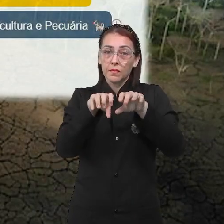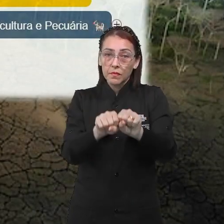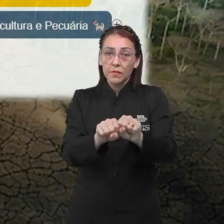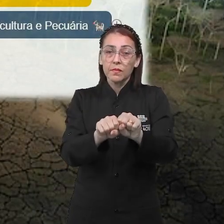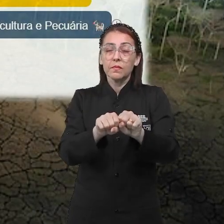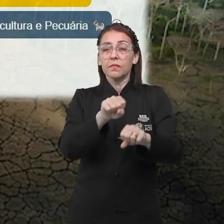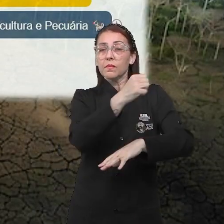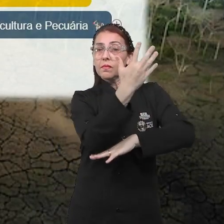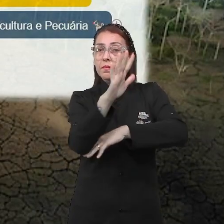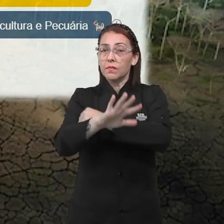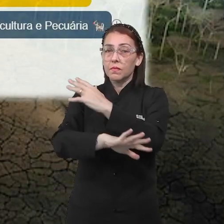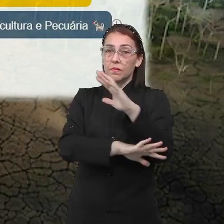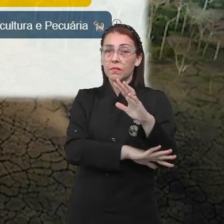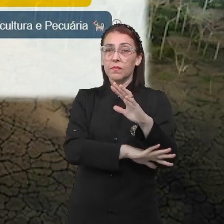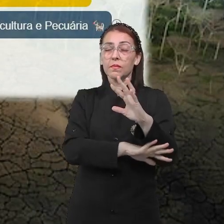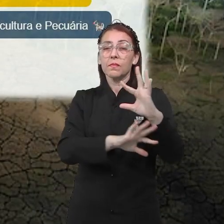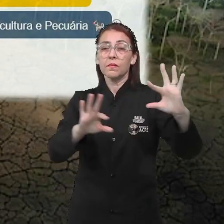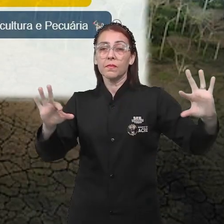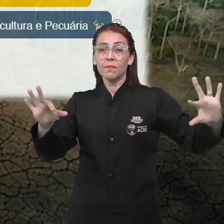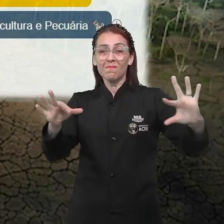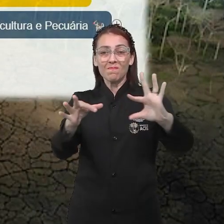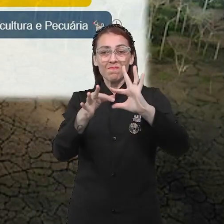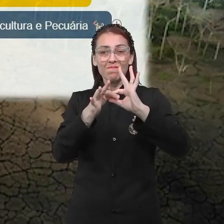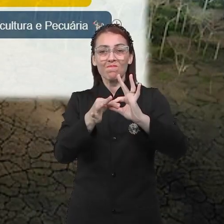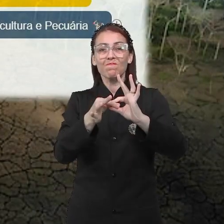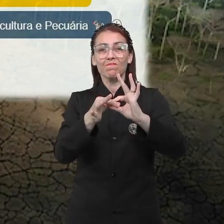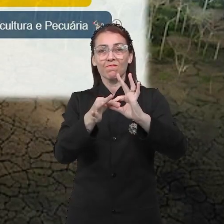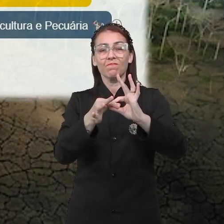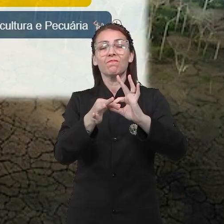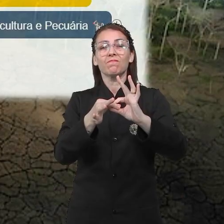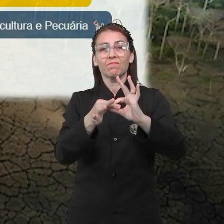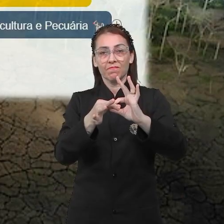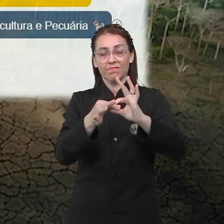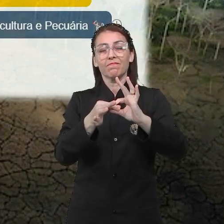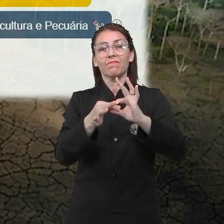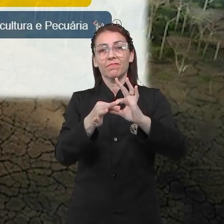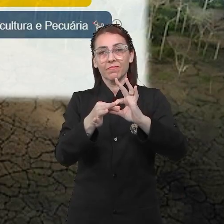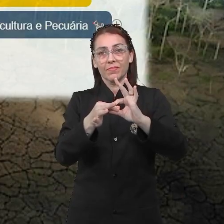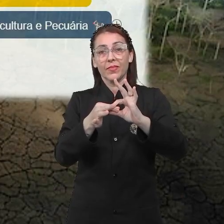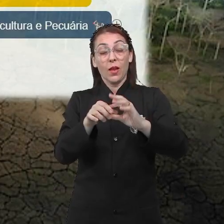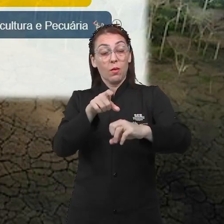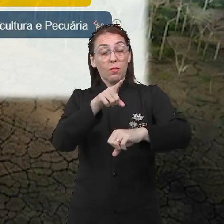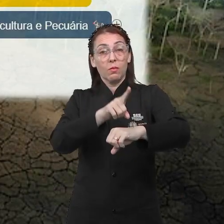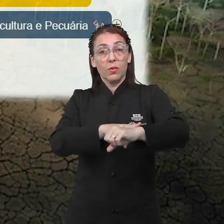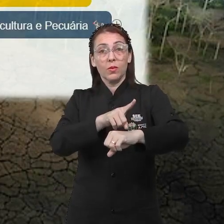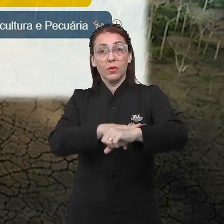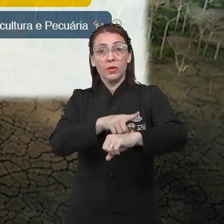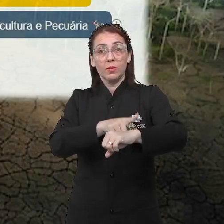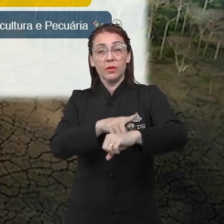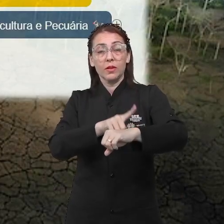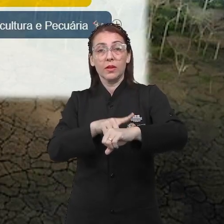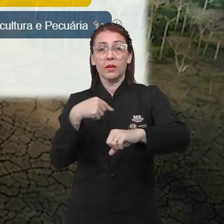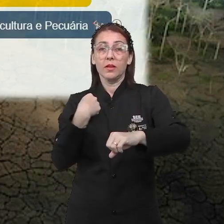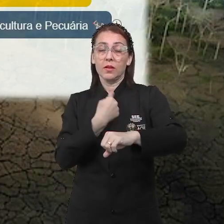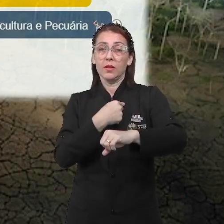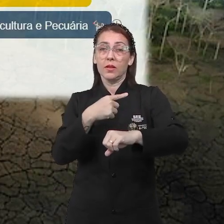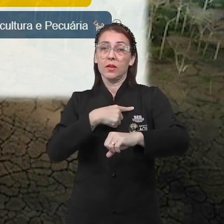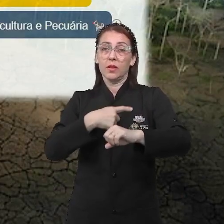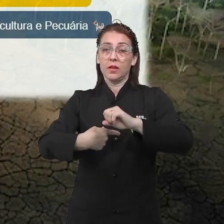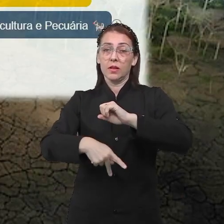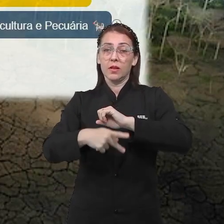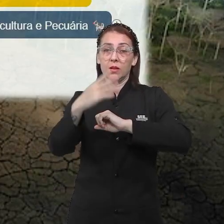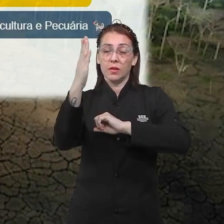meio ambiente estão amplamente interligados. É um momento que nós temos no Brasil